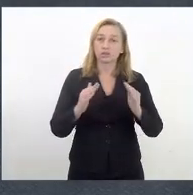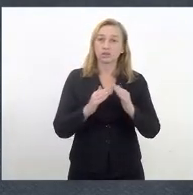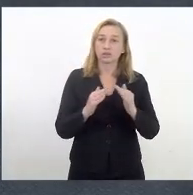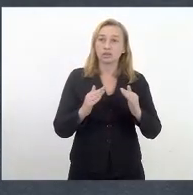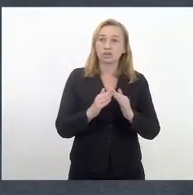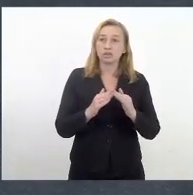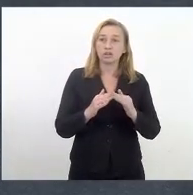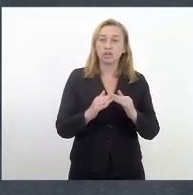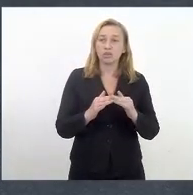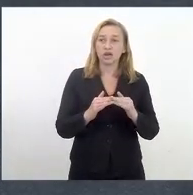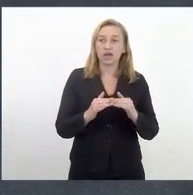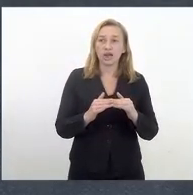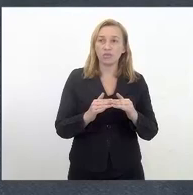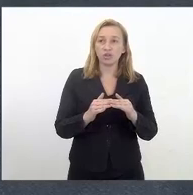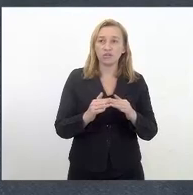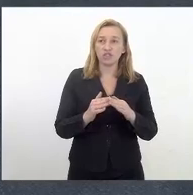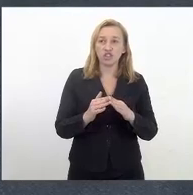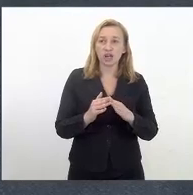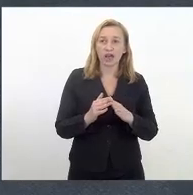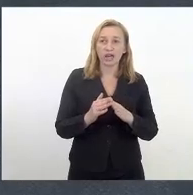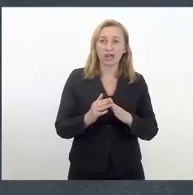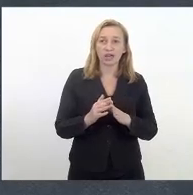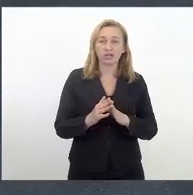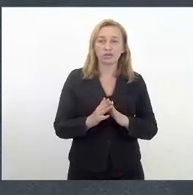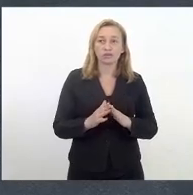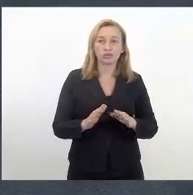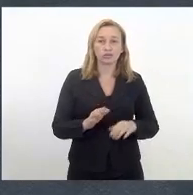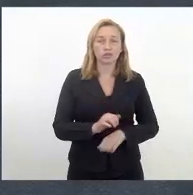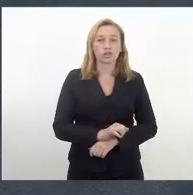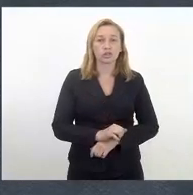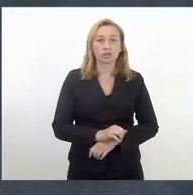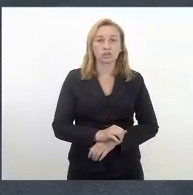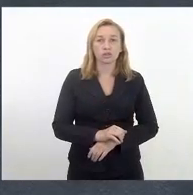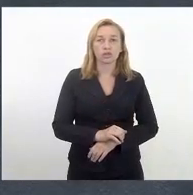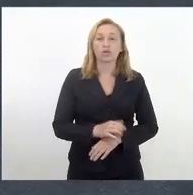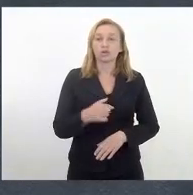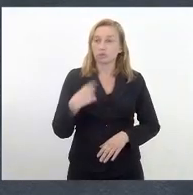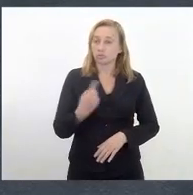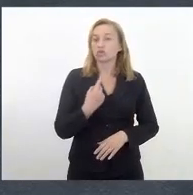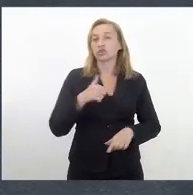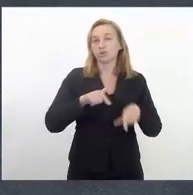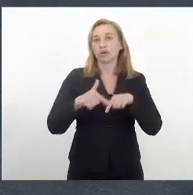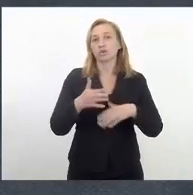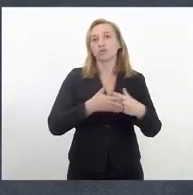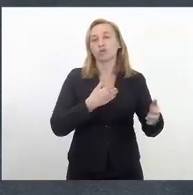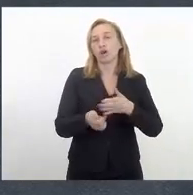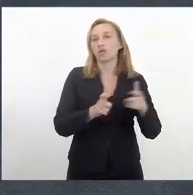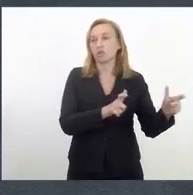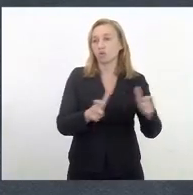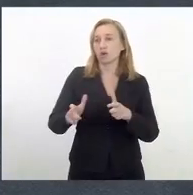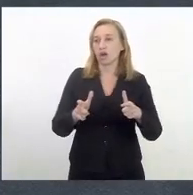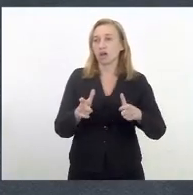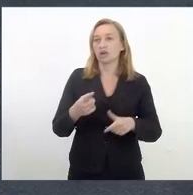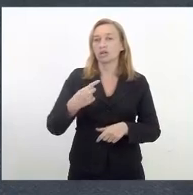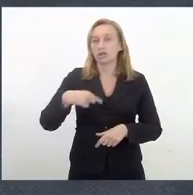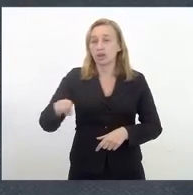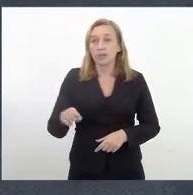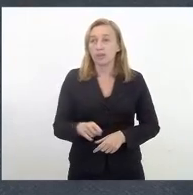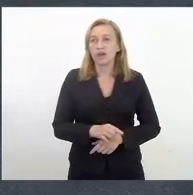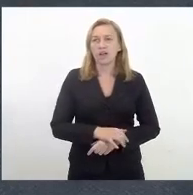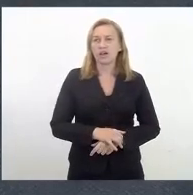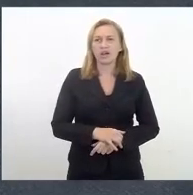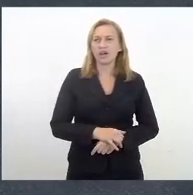casa que nos traz tranquilidade para exercermos o nosso mandato em qualquer lugar com a cabeça erguida ou tranquilidade